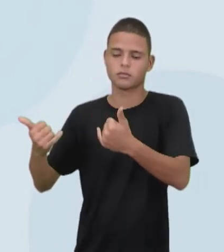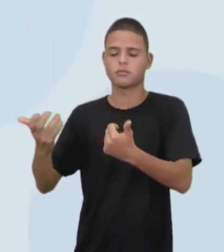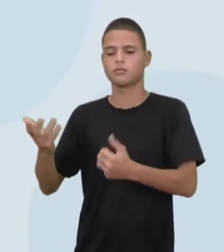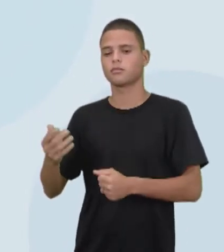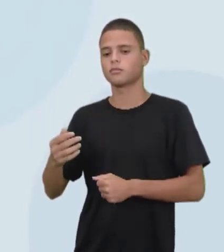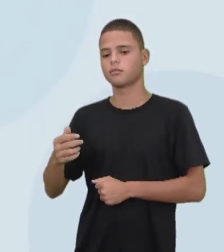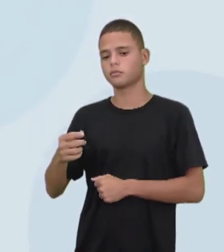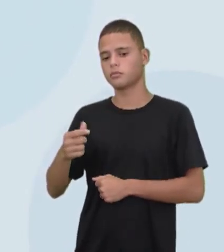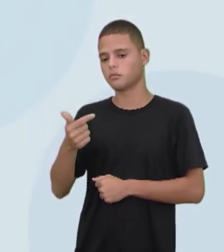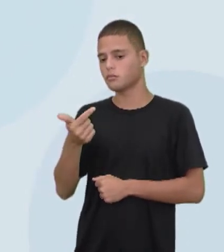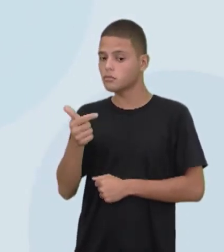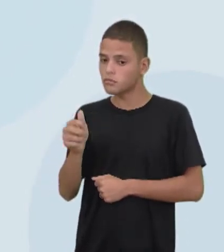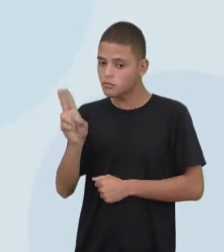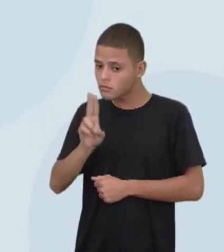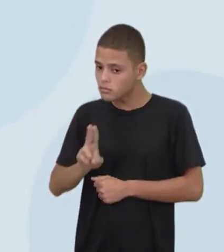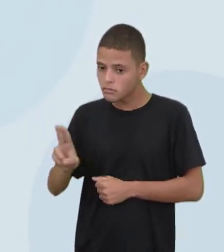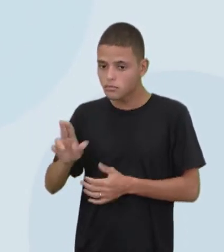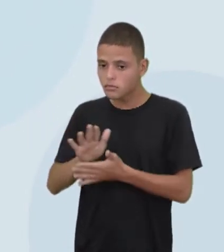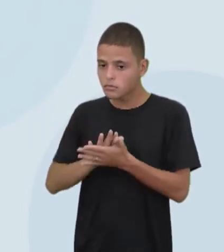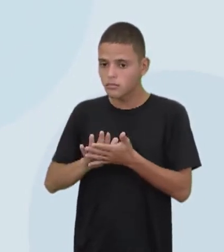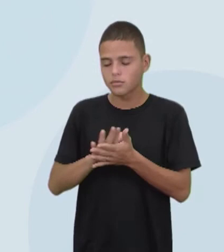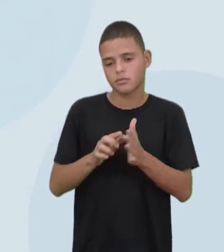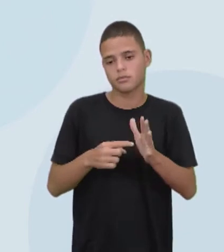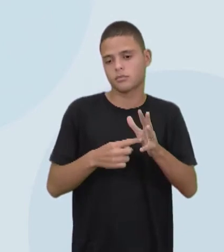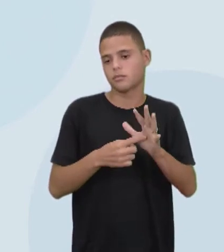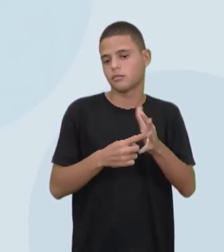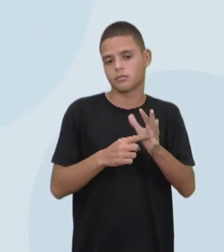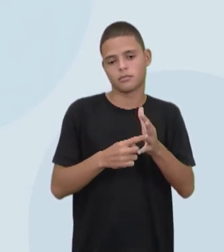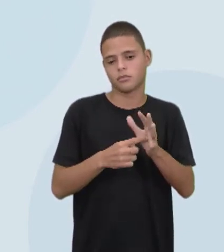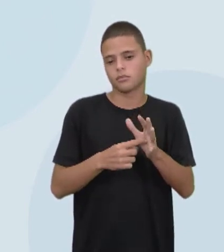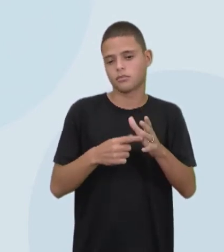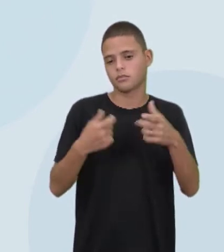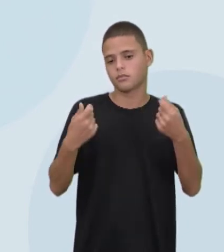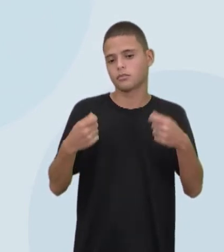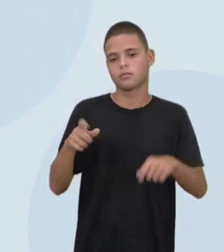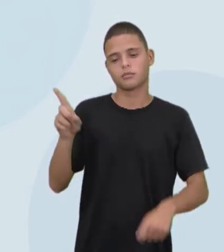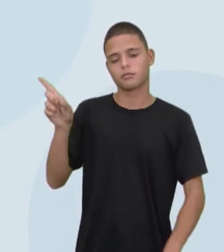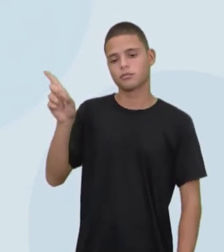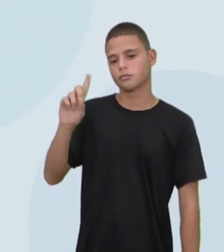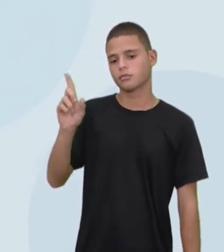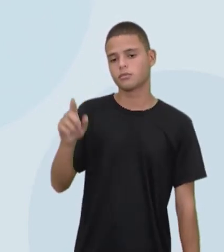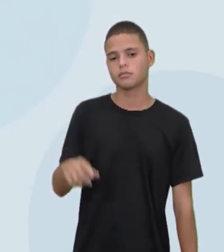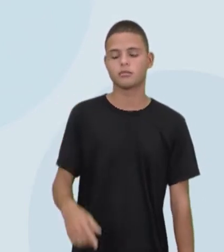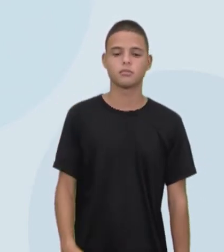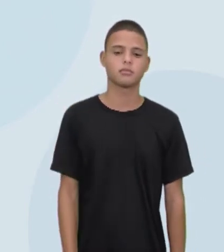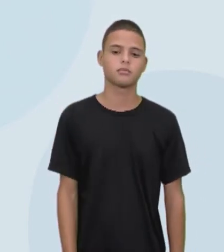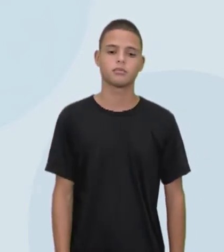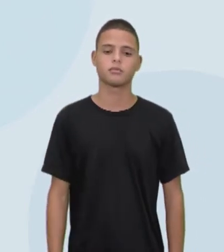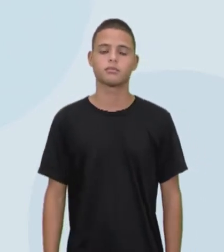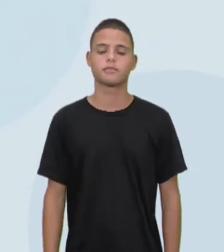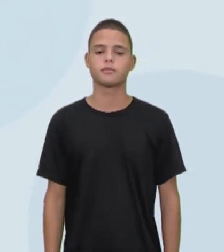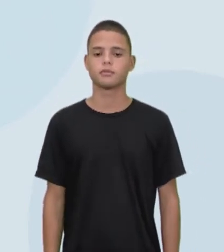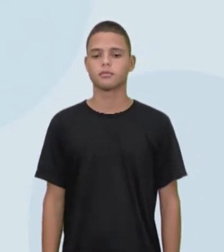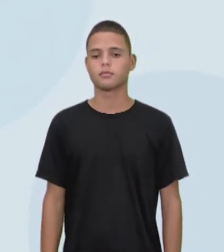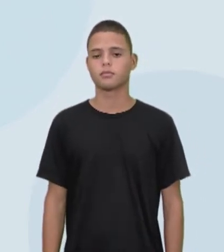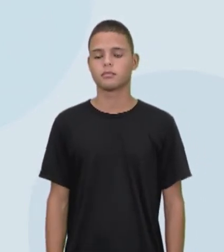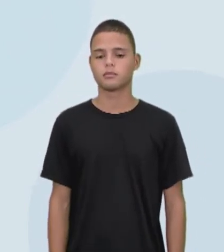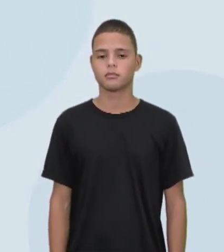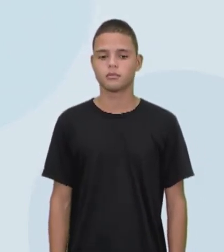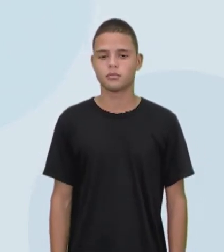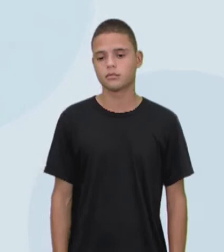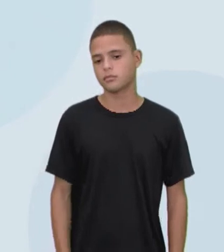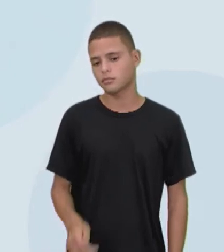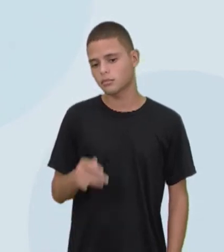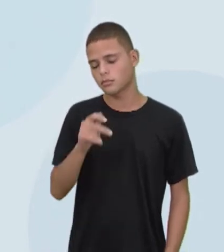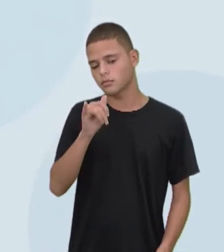tem turbina. Ó, pessoal, não tem uma turbina aí, porque não precisa de você... a